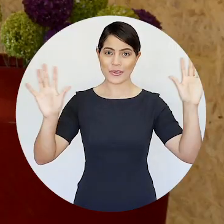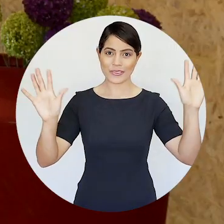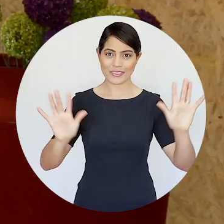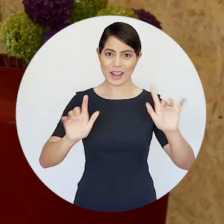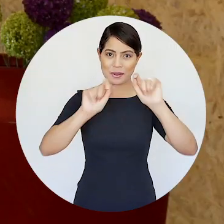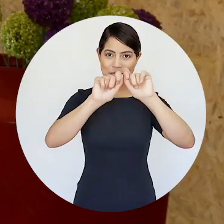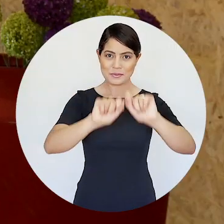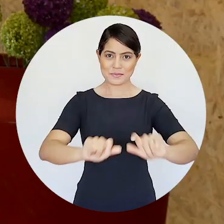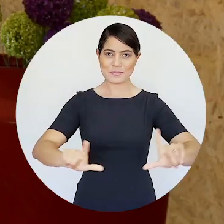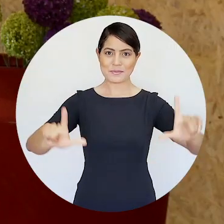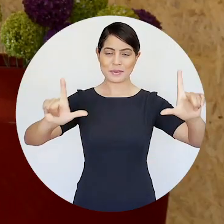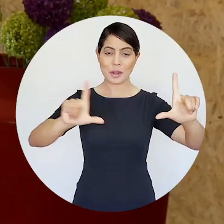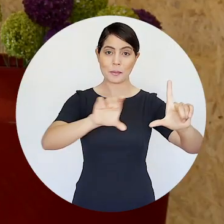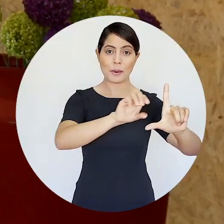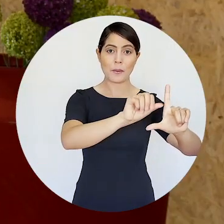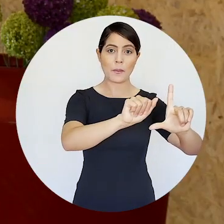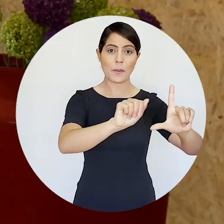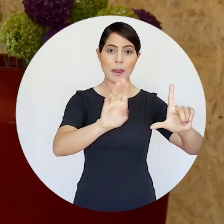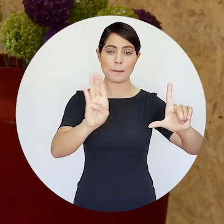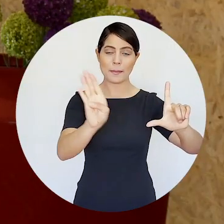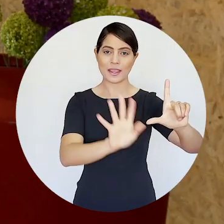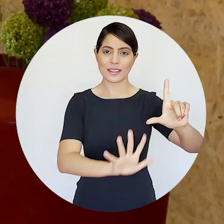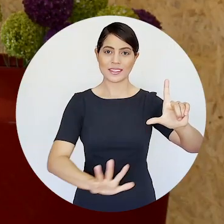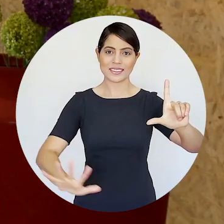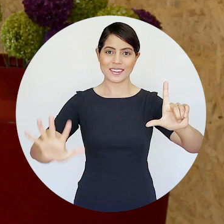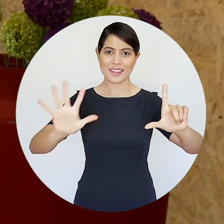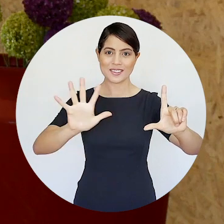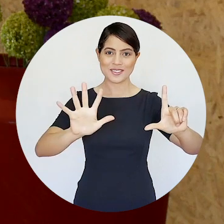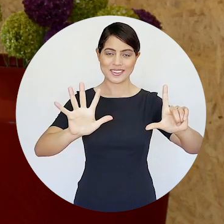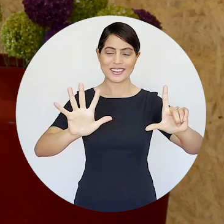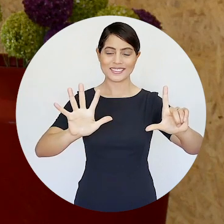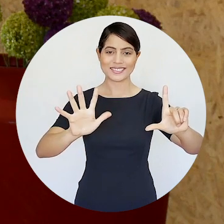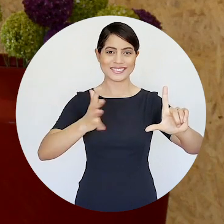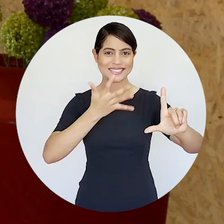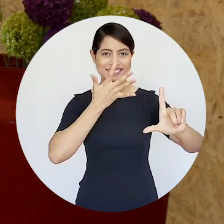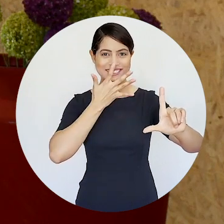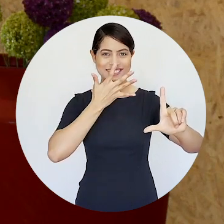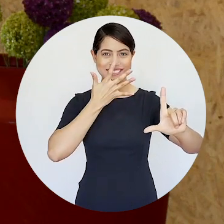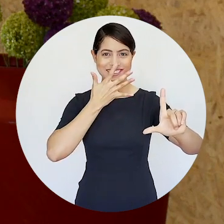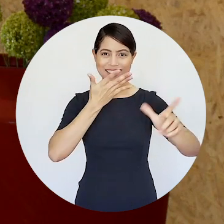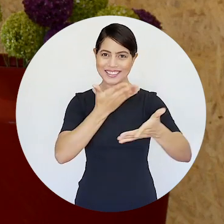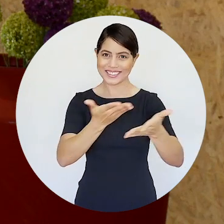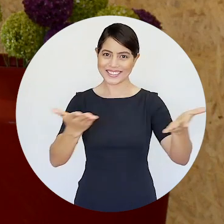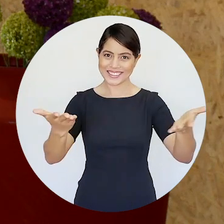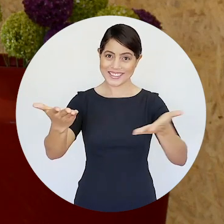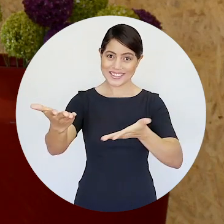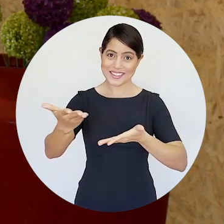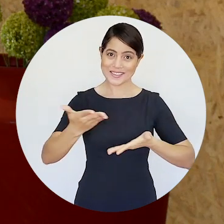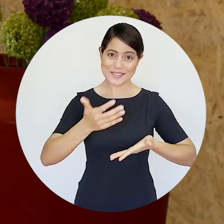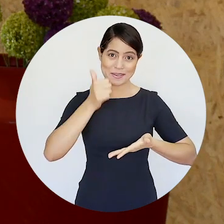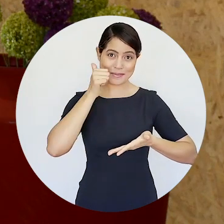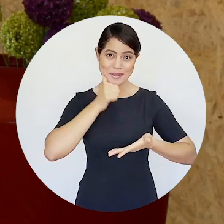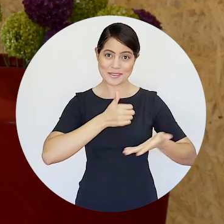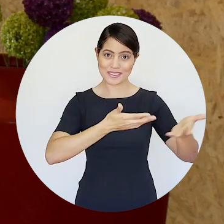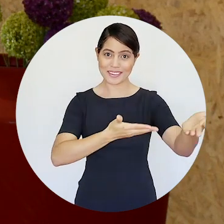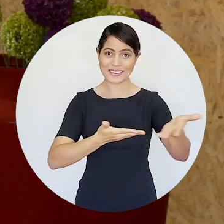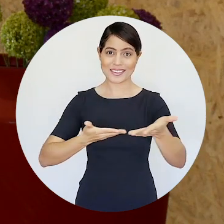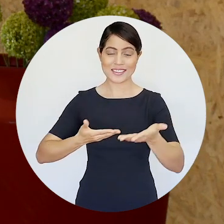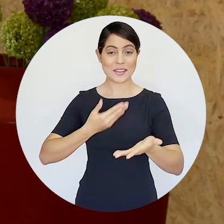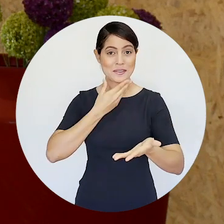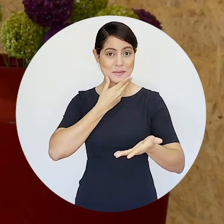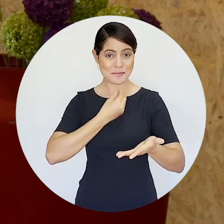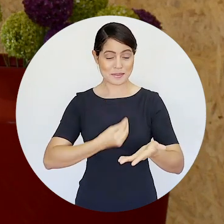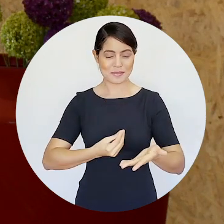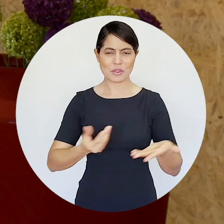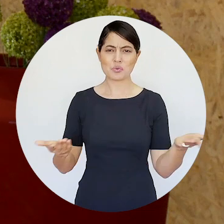Olá, começa agora mais um programa da OAB Nacional. Seja bem-vinda, seja bem-vindo. O programa especial de hoje vai